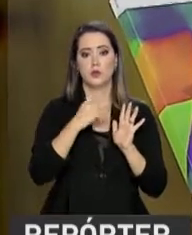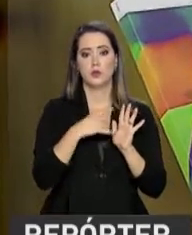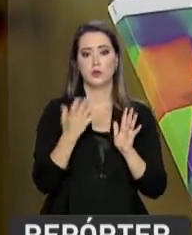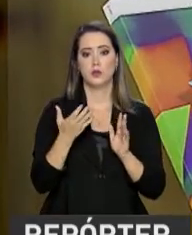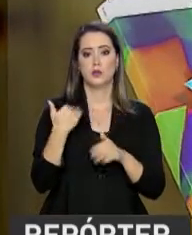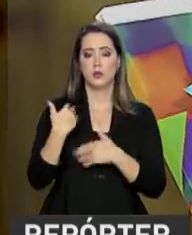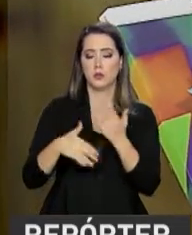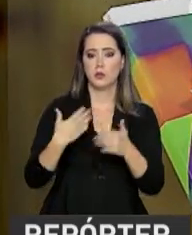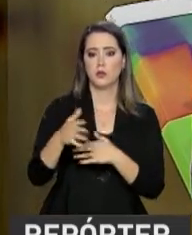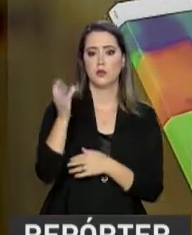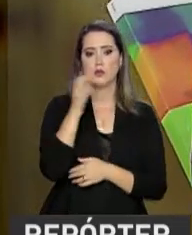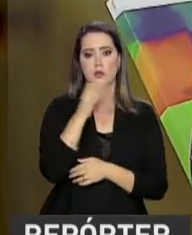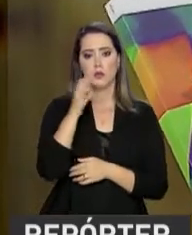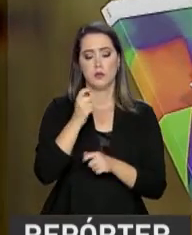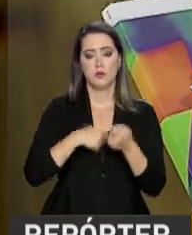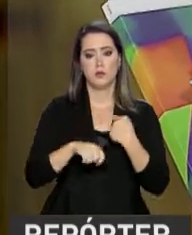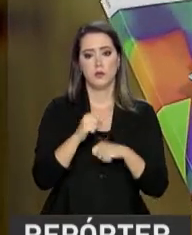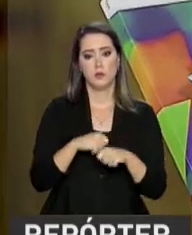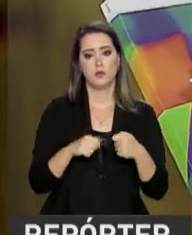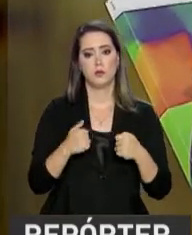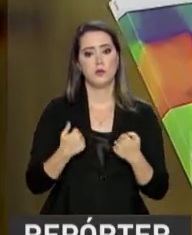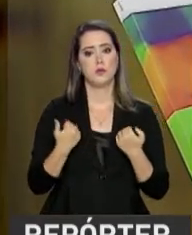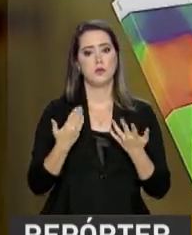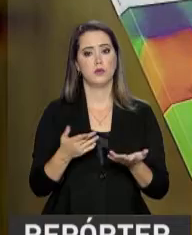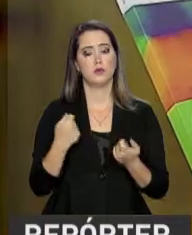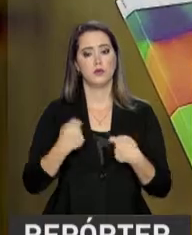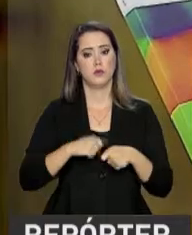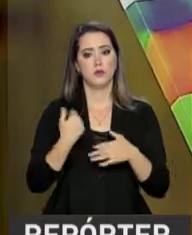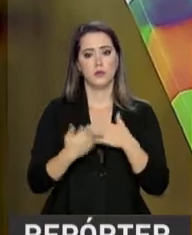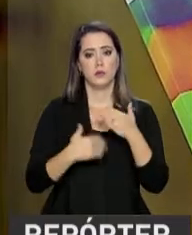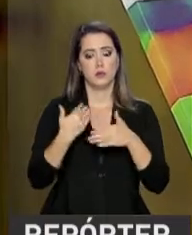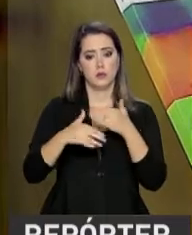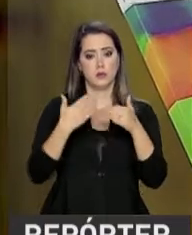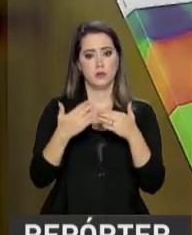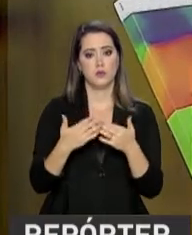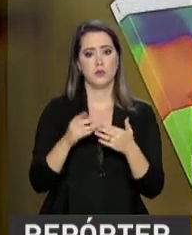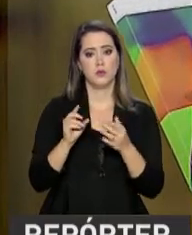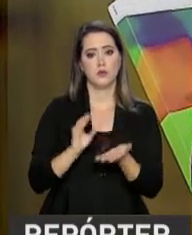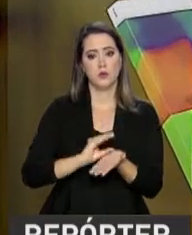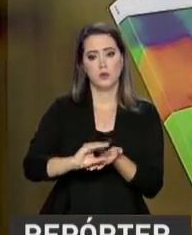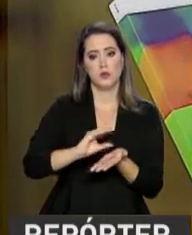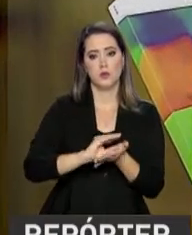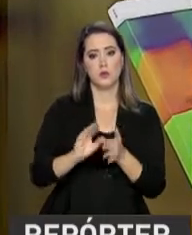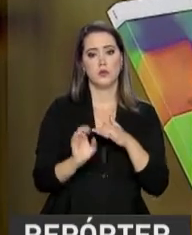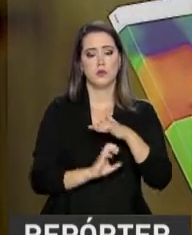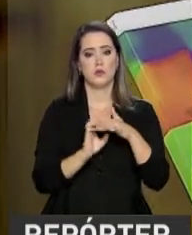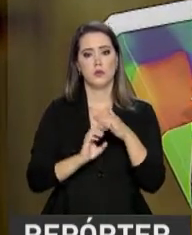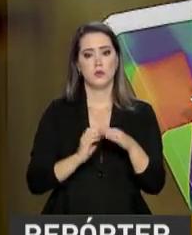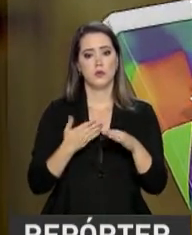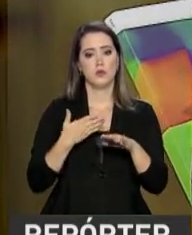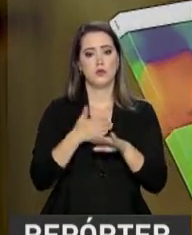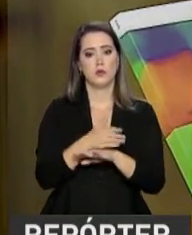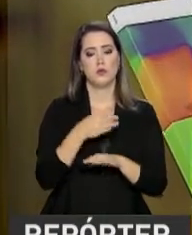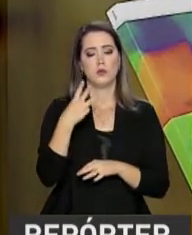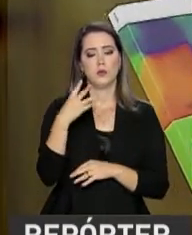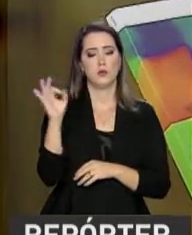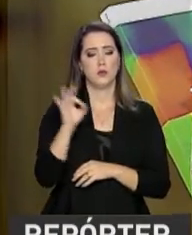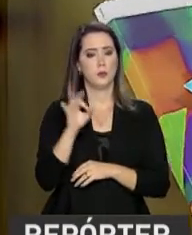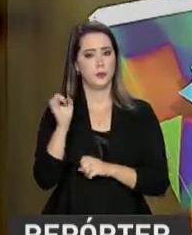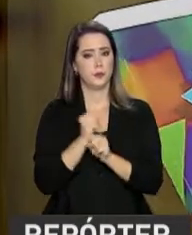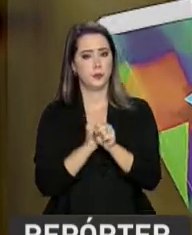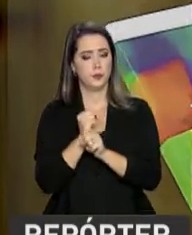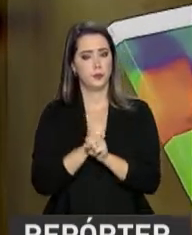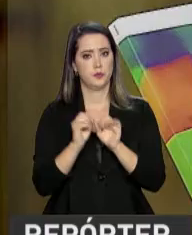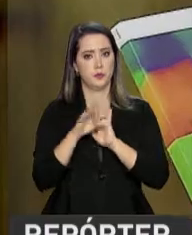acelerar a economia e para isso é preciso o aumento dos investimentos privados em cerca de 3% ao ano